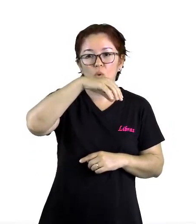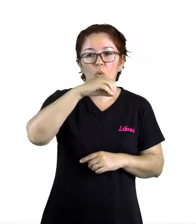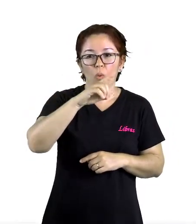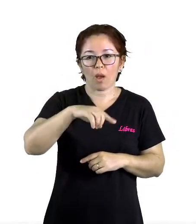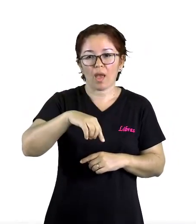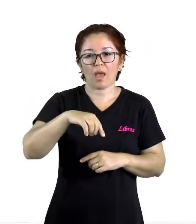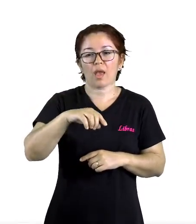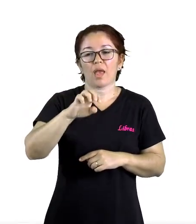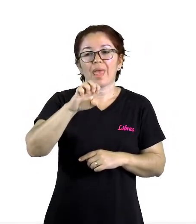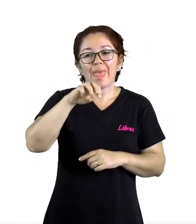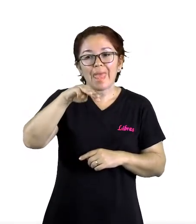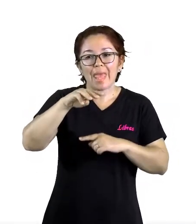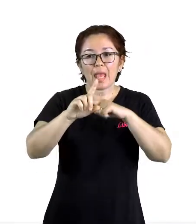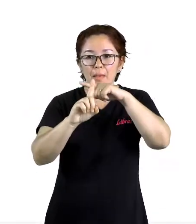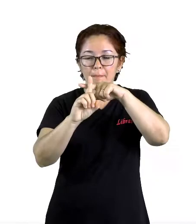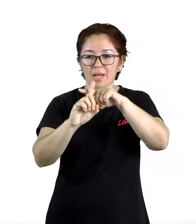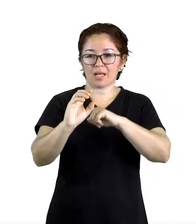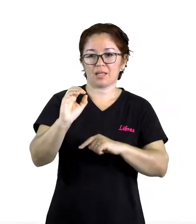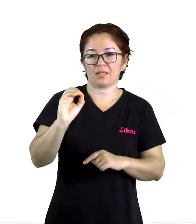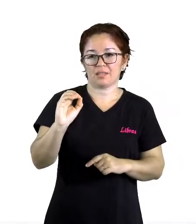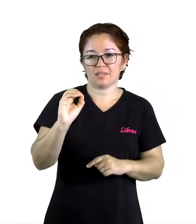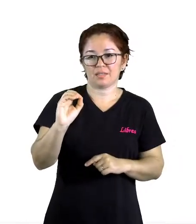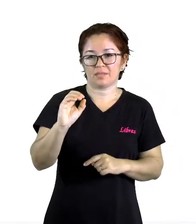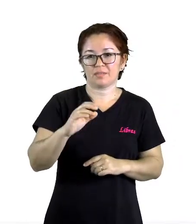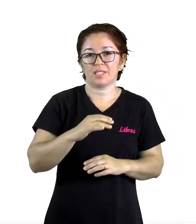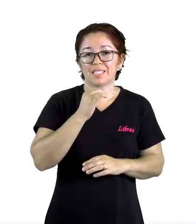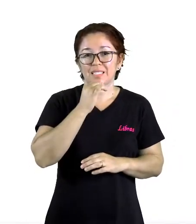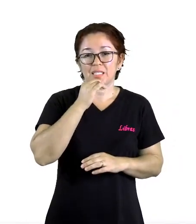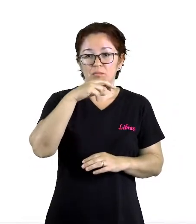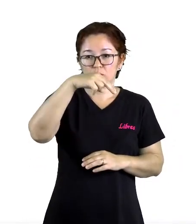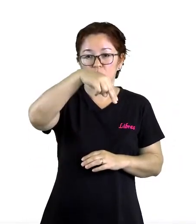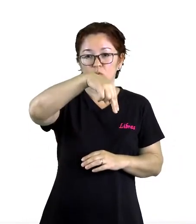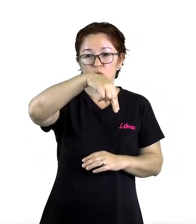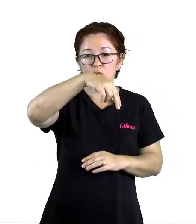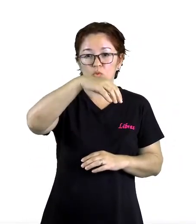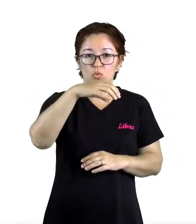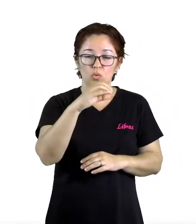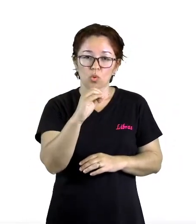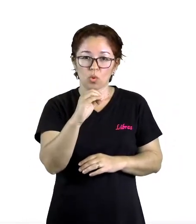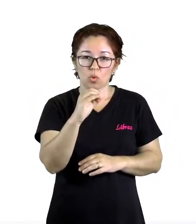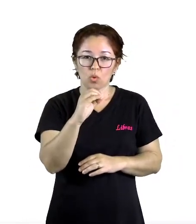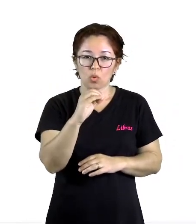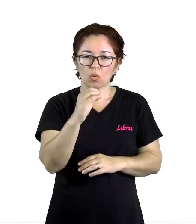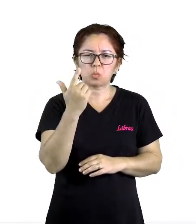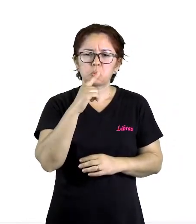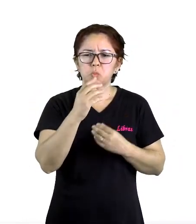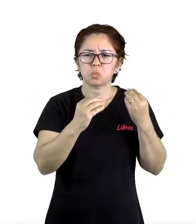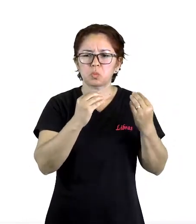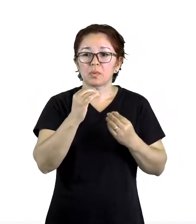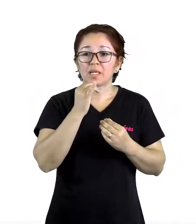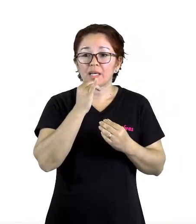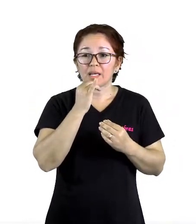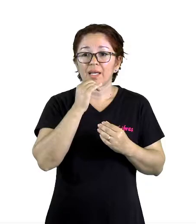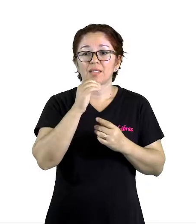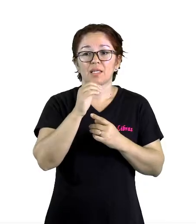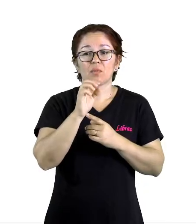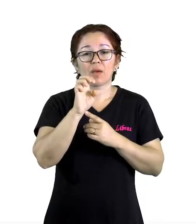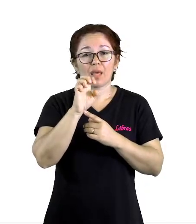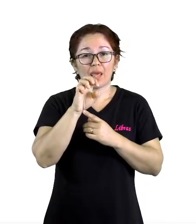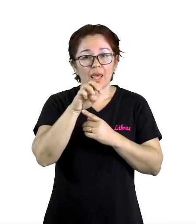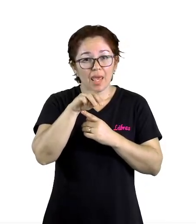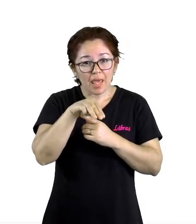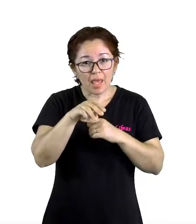o. Olha que interessante. No vai ser a preposição em mais o artigo definido